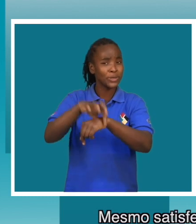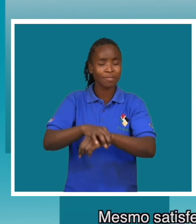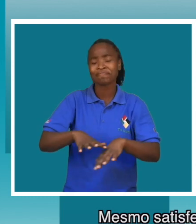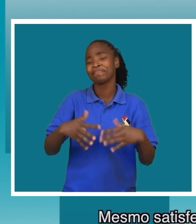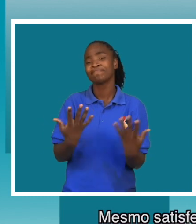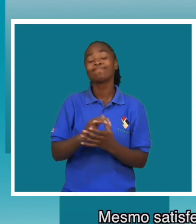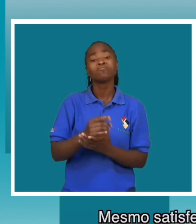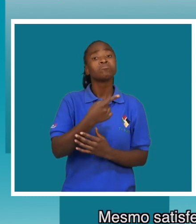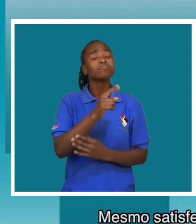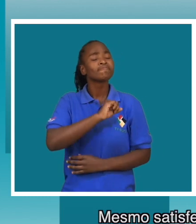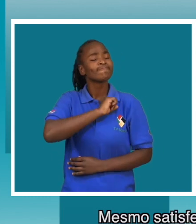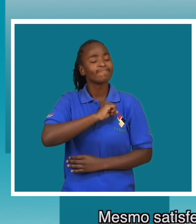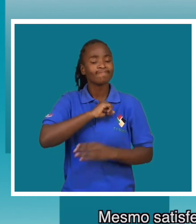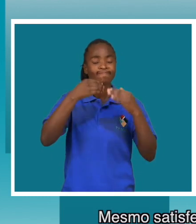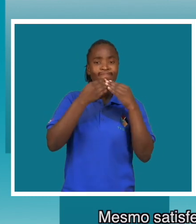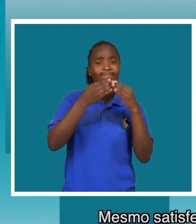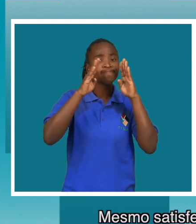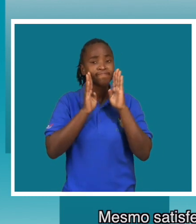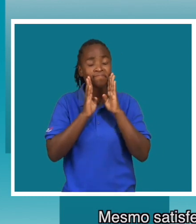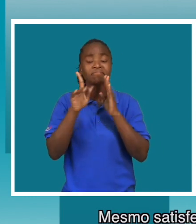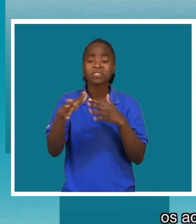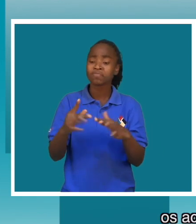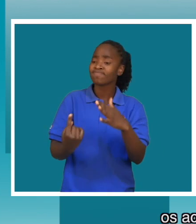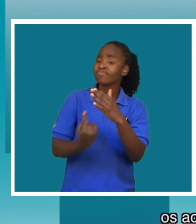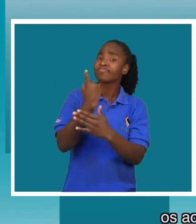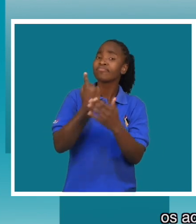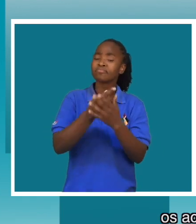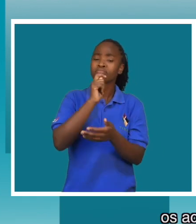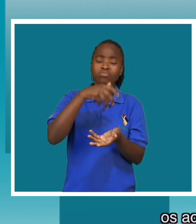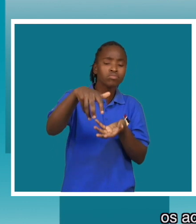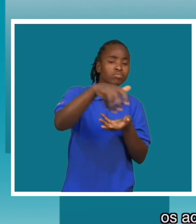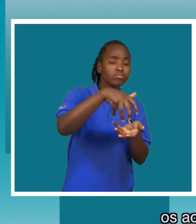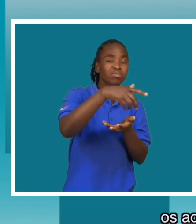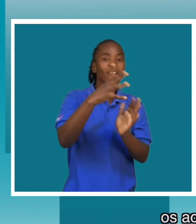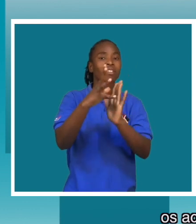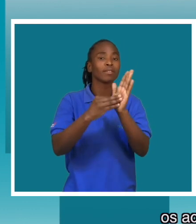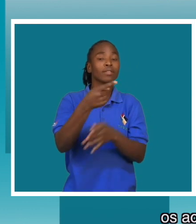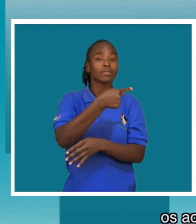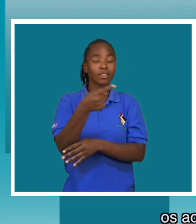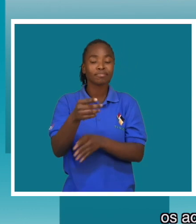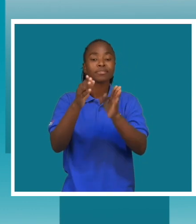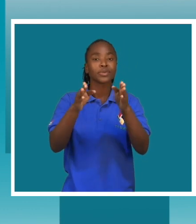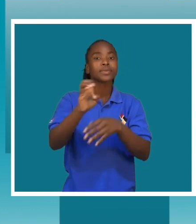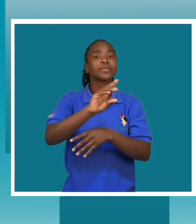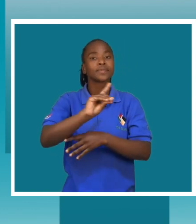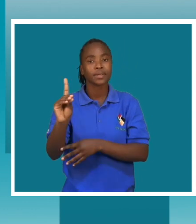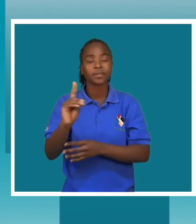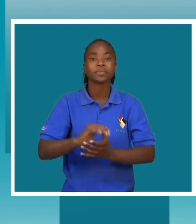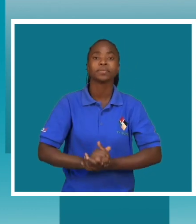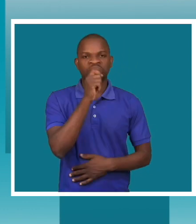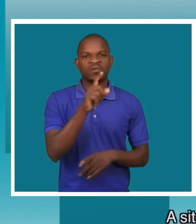lamenta o fato de a imprensa a reportar apenas os acontecimentos negativos das pessoas com deficiência.